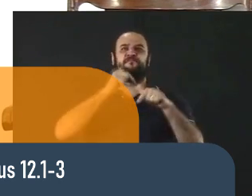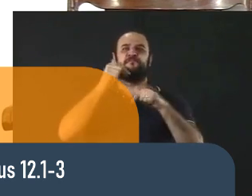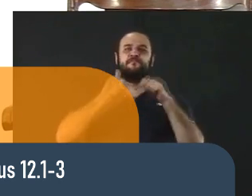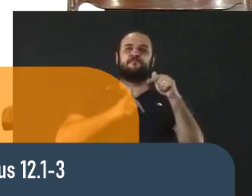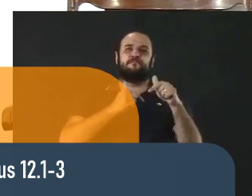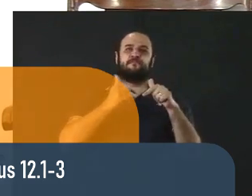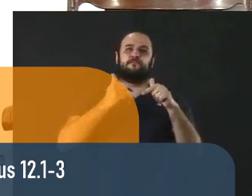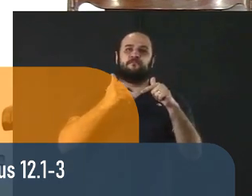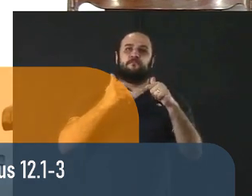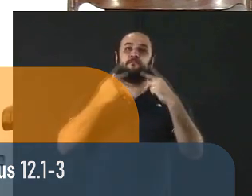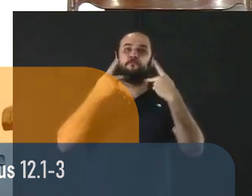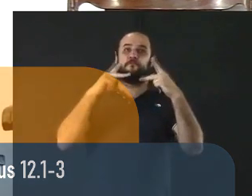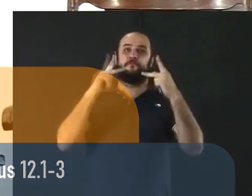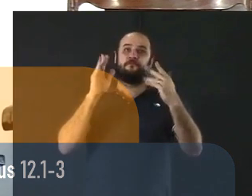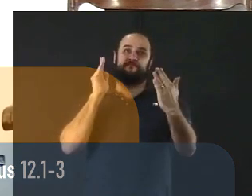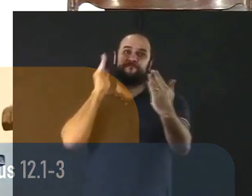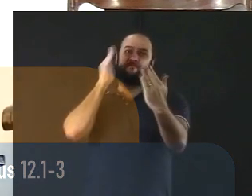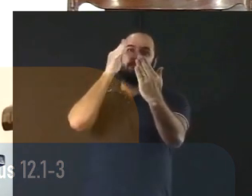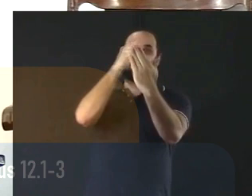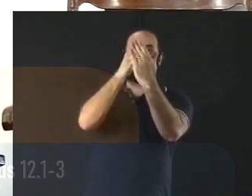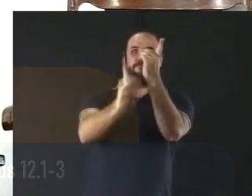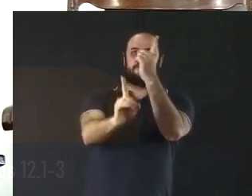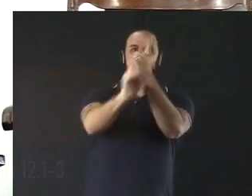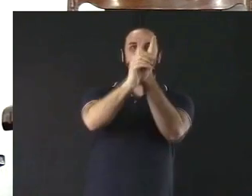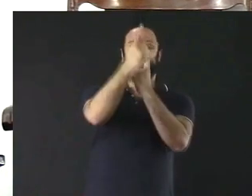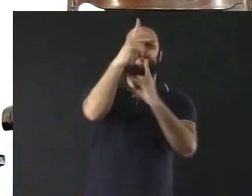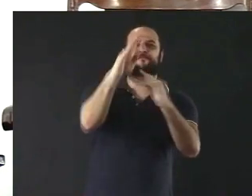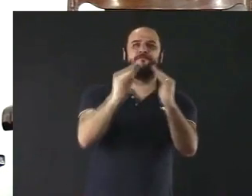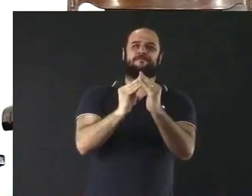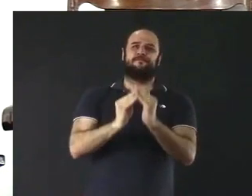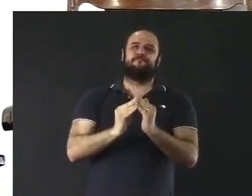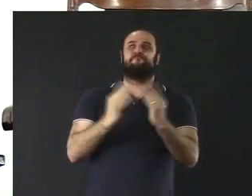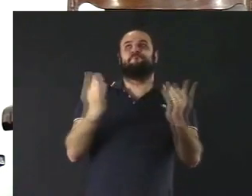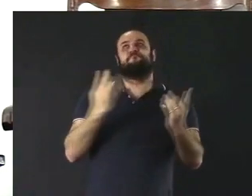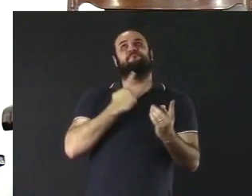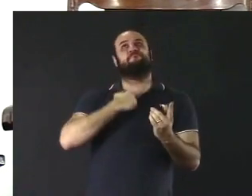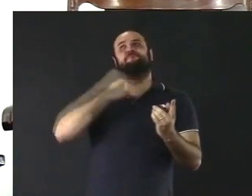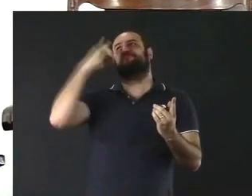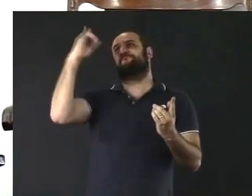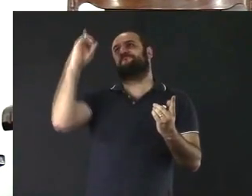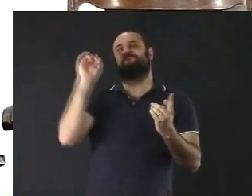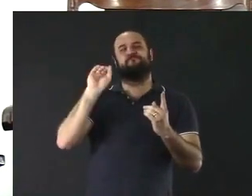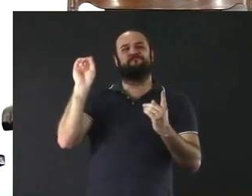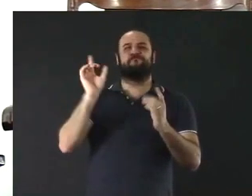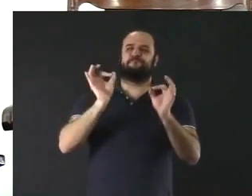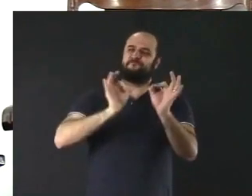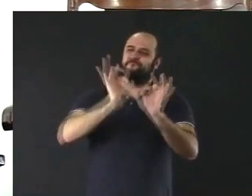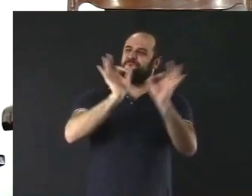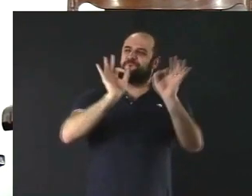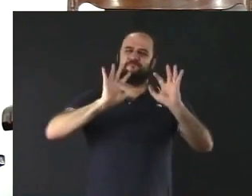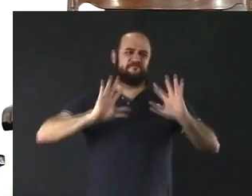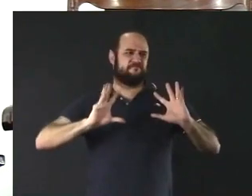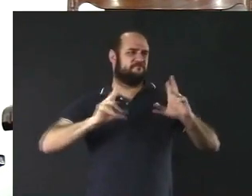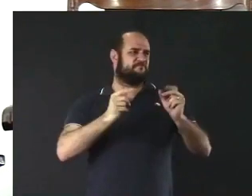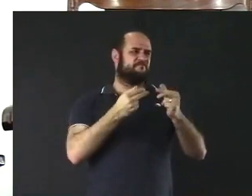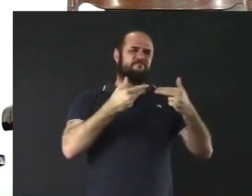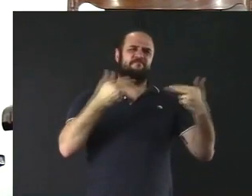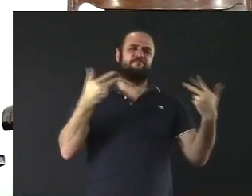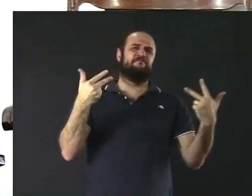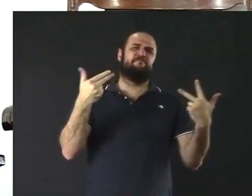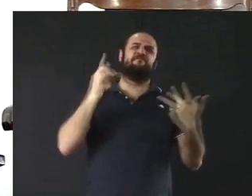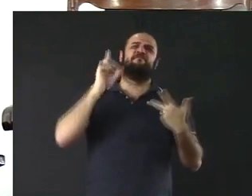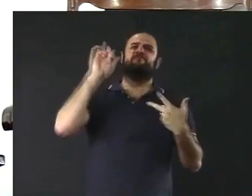sua casa essa transmissão. Mas Deus nos deixou assim, Deus nos preparou tudo isso e